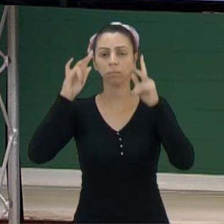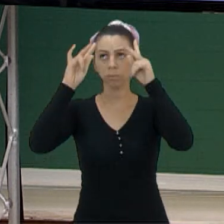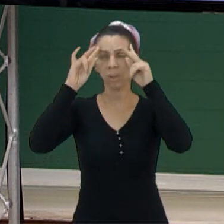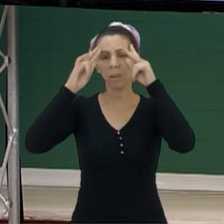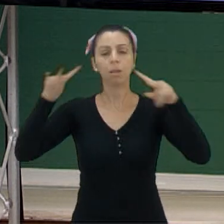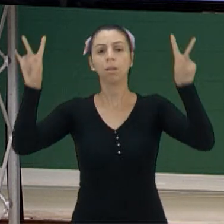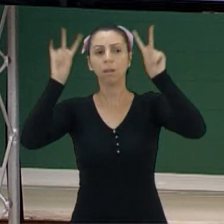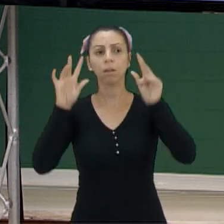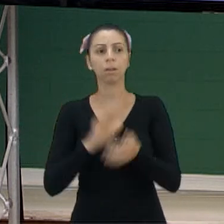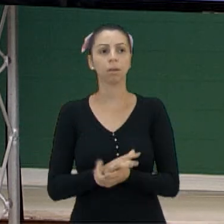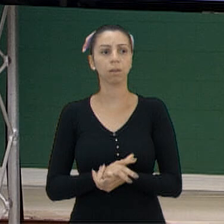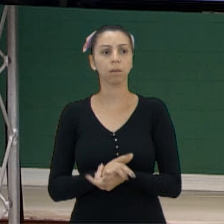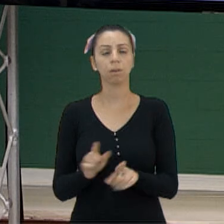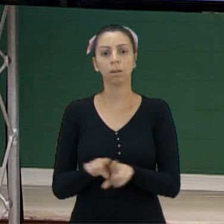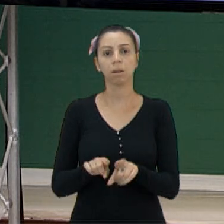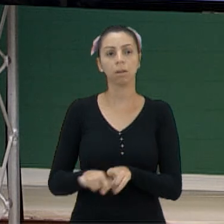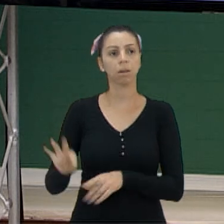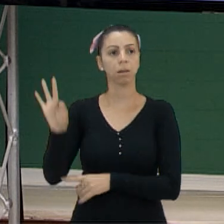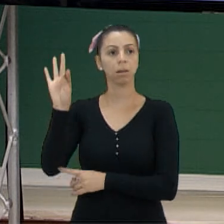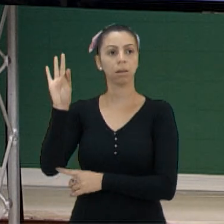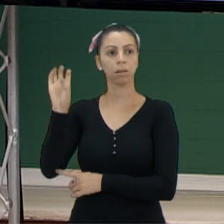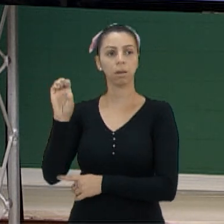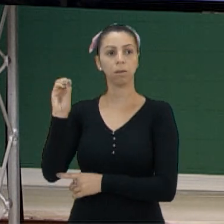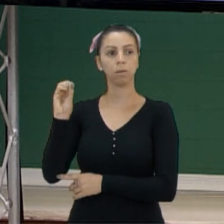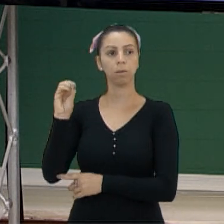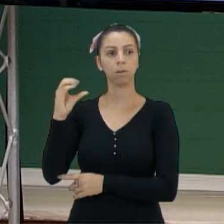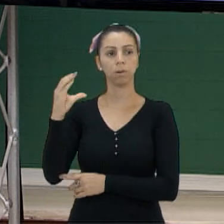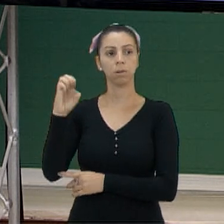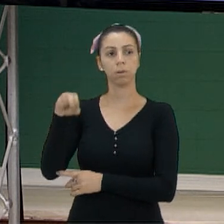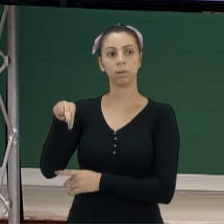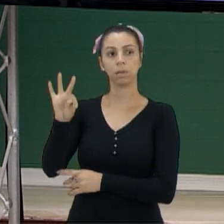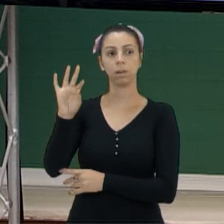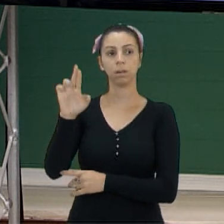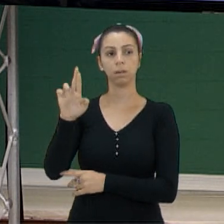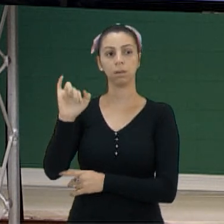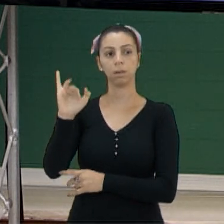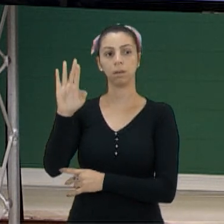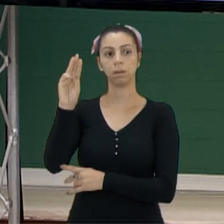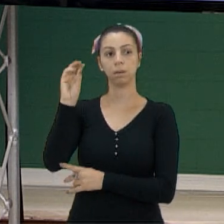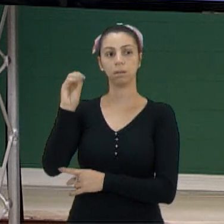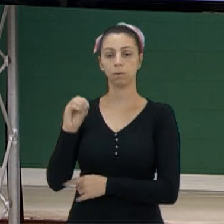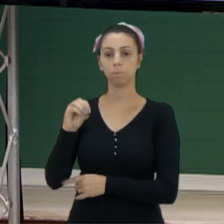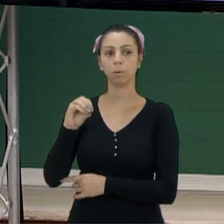o teocentrismo, que era lá da Idade Média. Isso vai voltar.